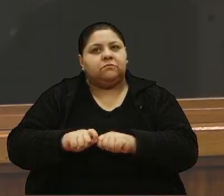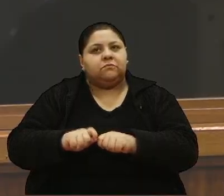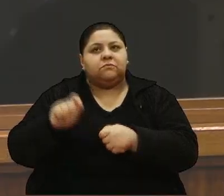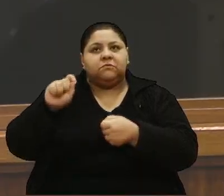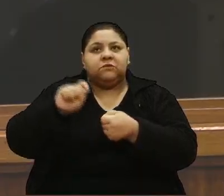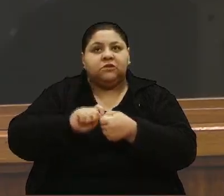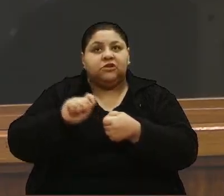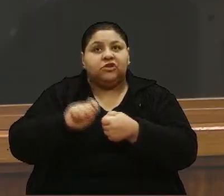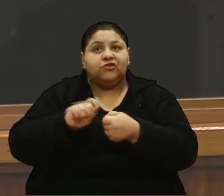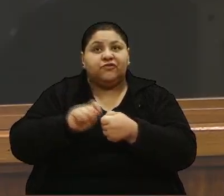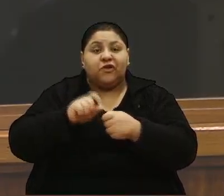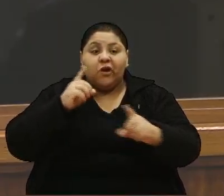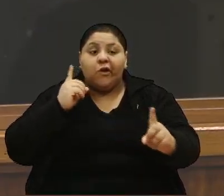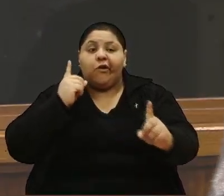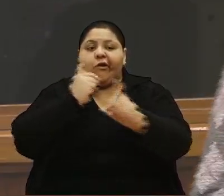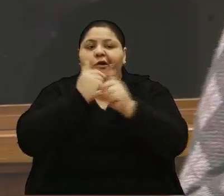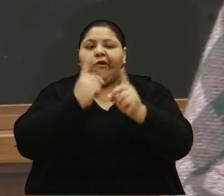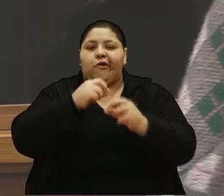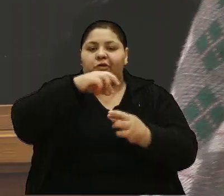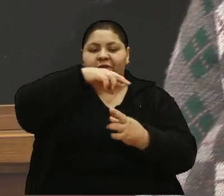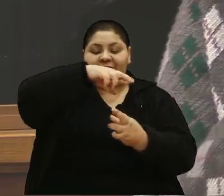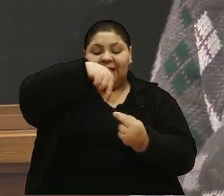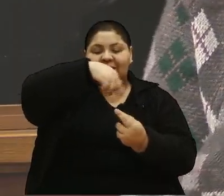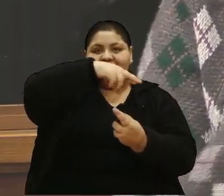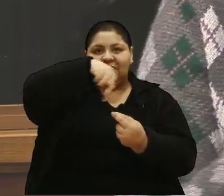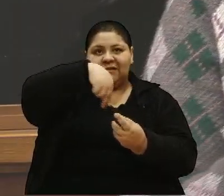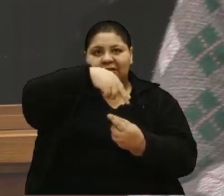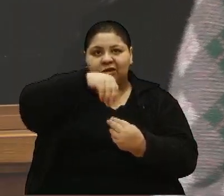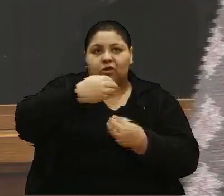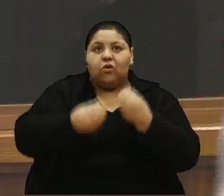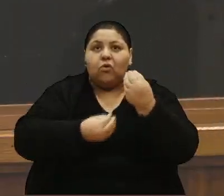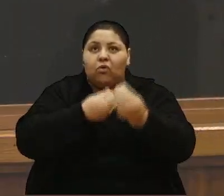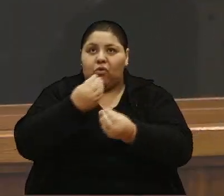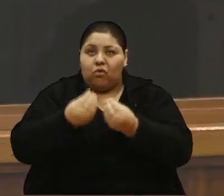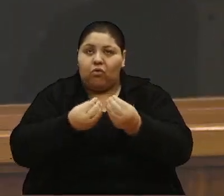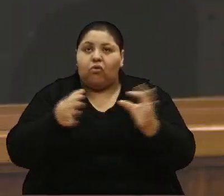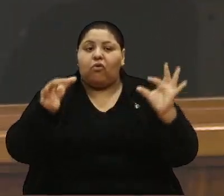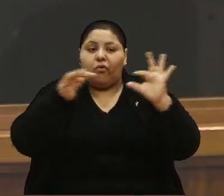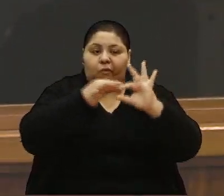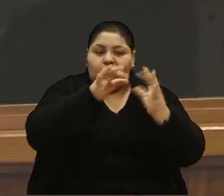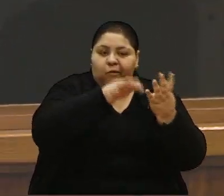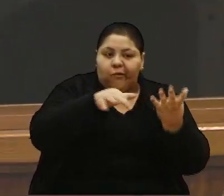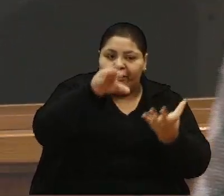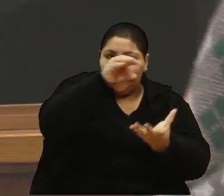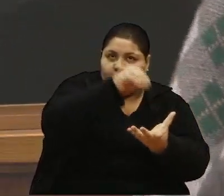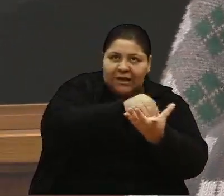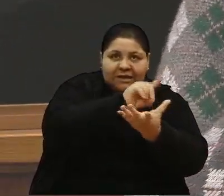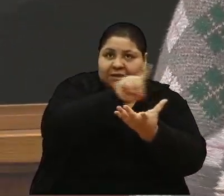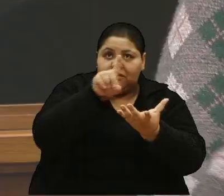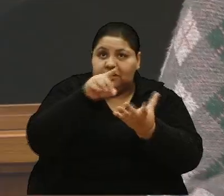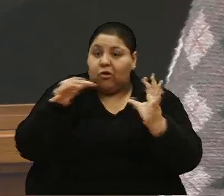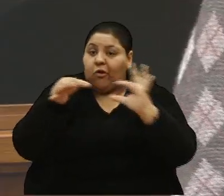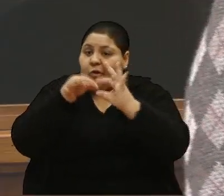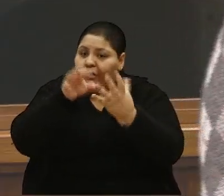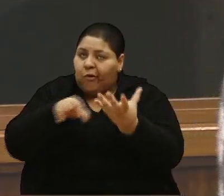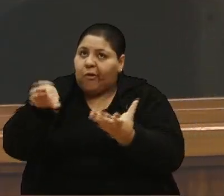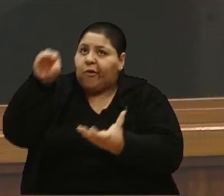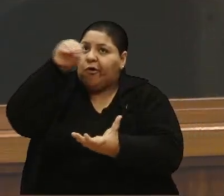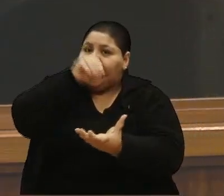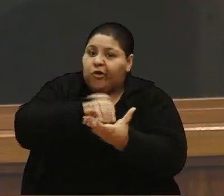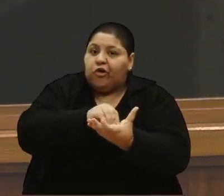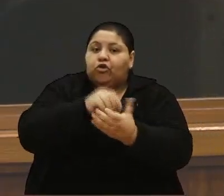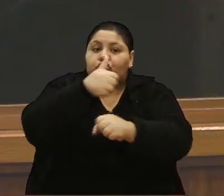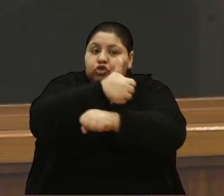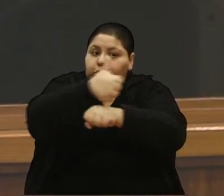fazer um diagnóstico das reciclagens, das que são parceiras da Codeca, das que não são, dos